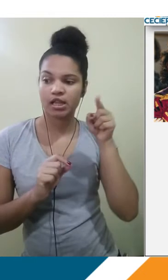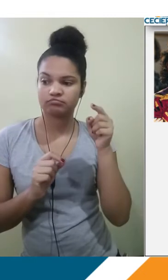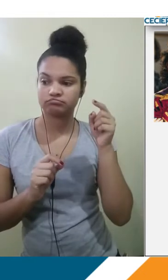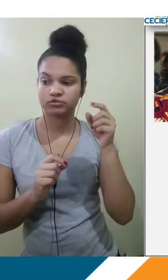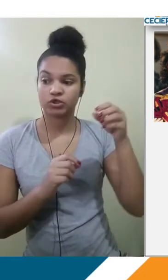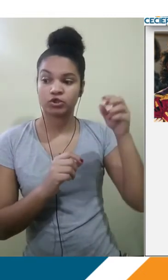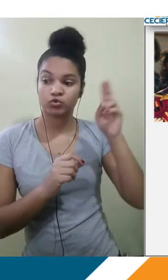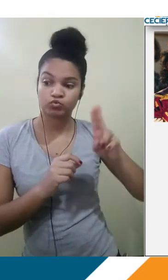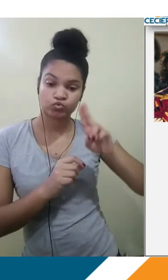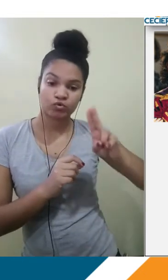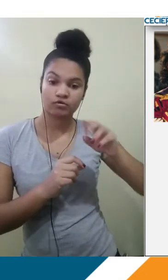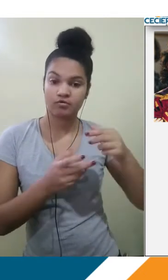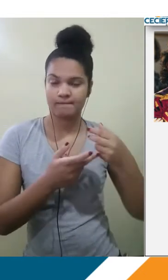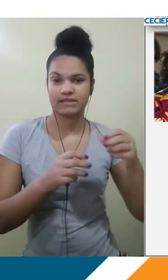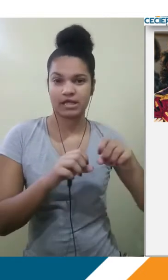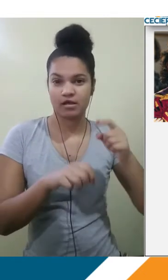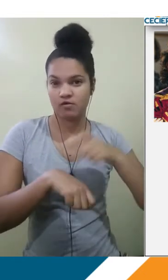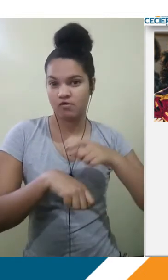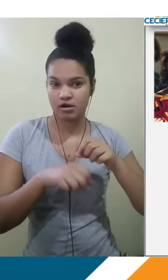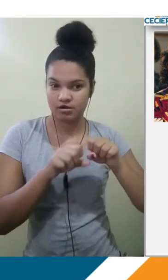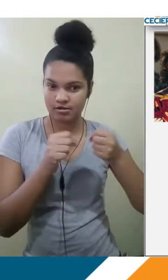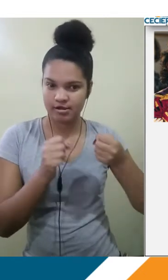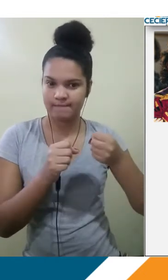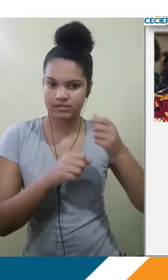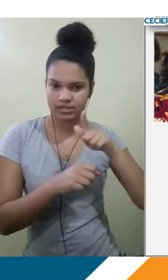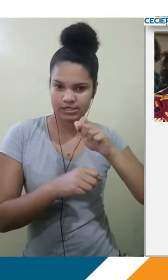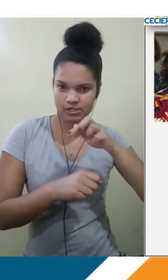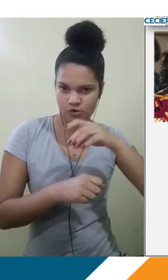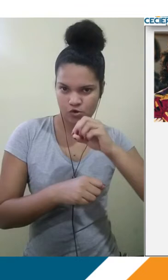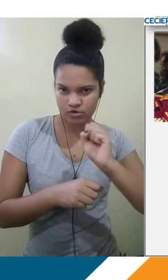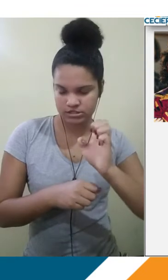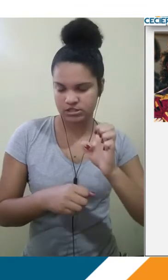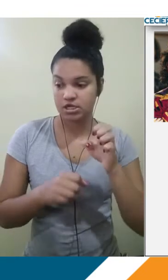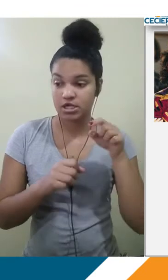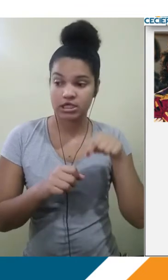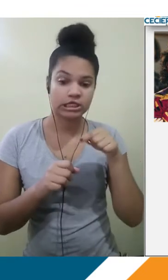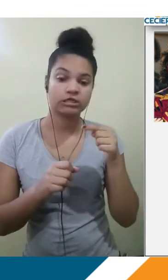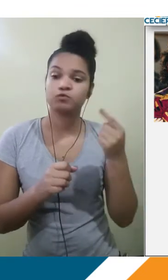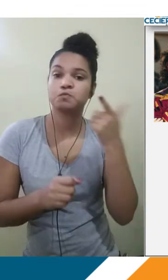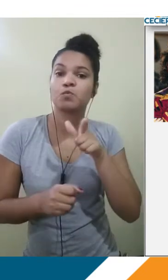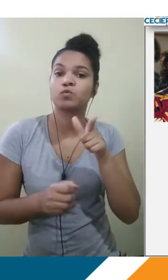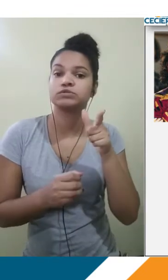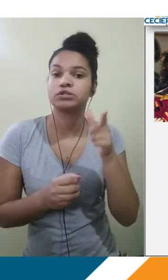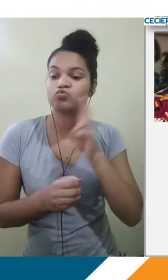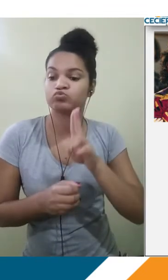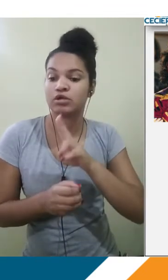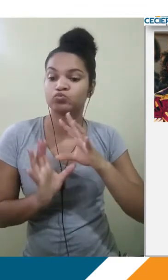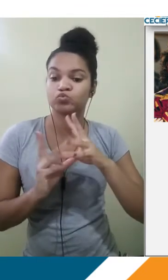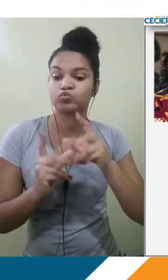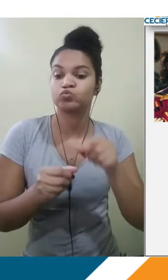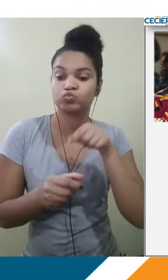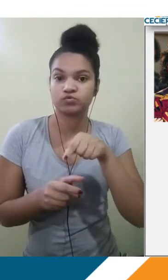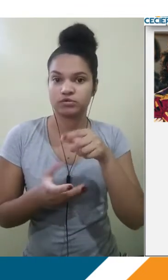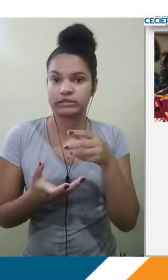o oxigênio na quebra da glicose na respiração celular, e esse organismo não teria sido digerido. O organismo